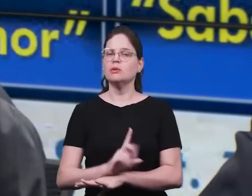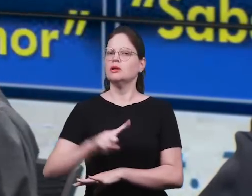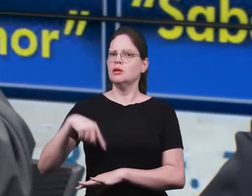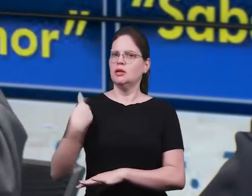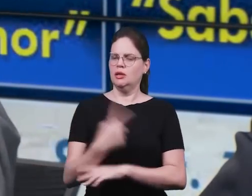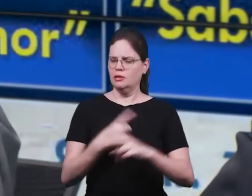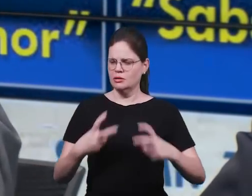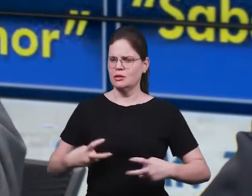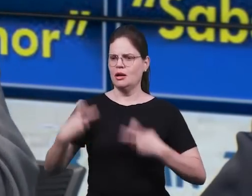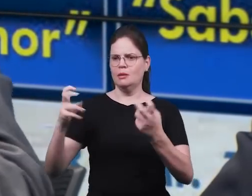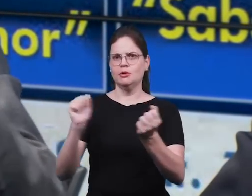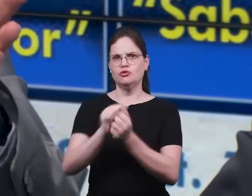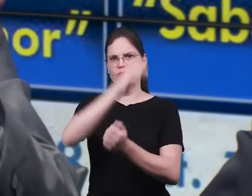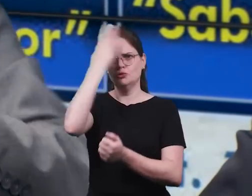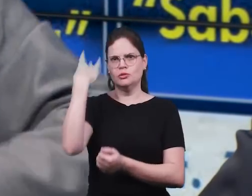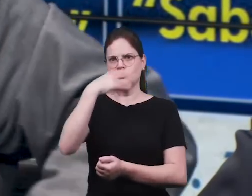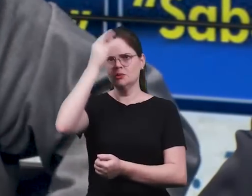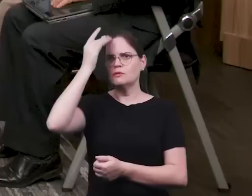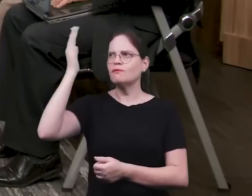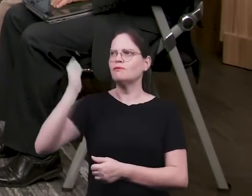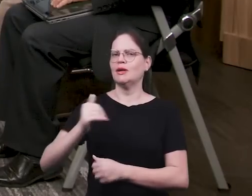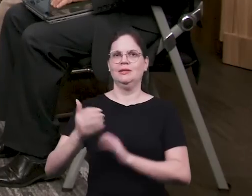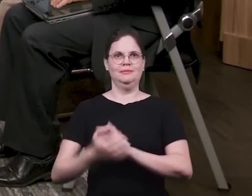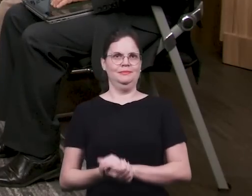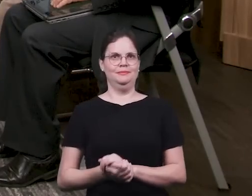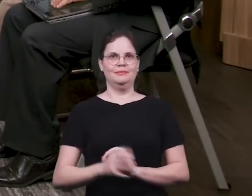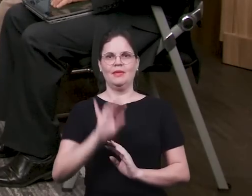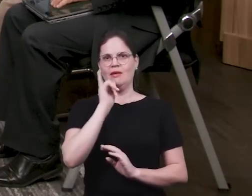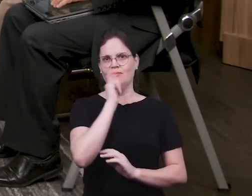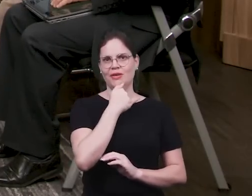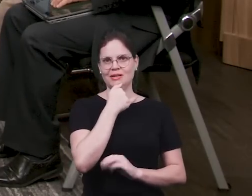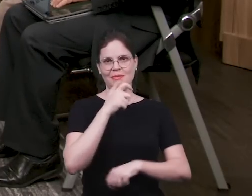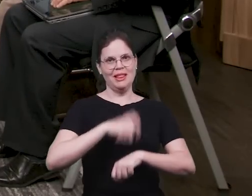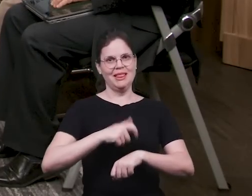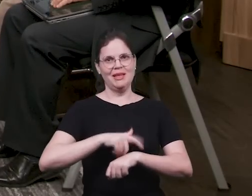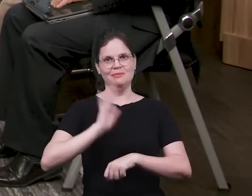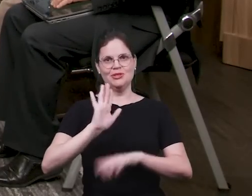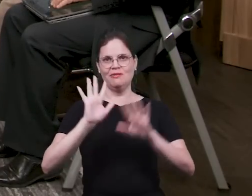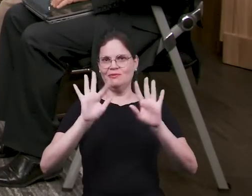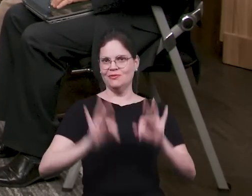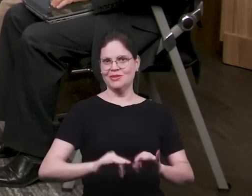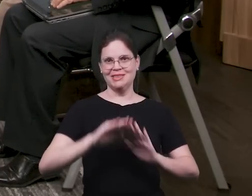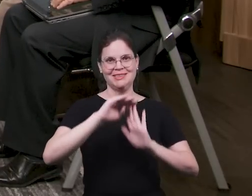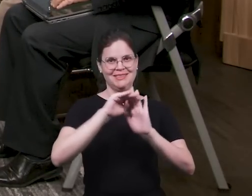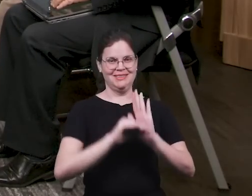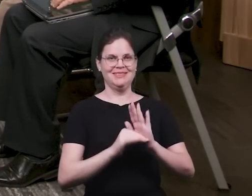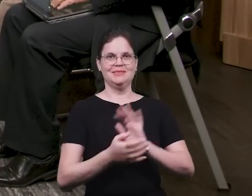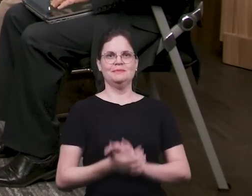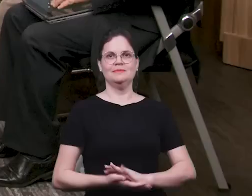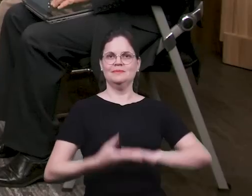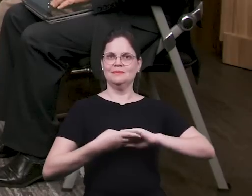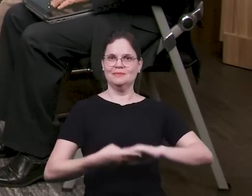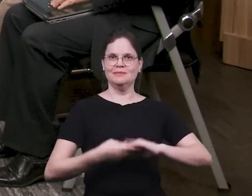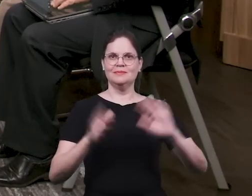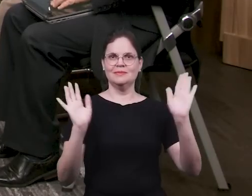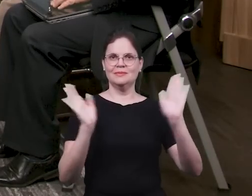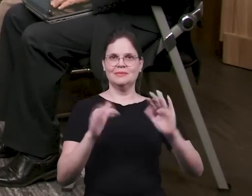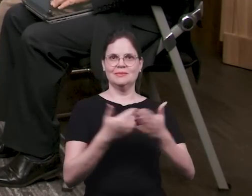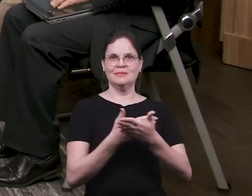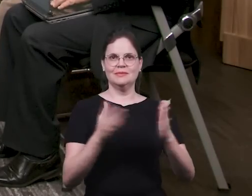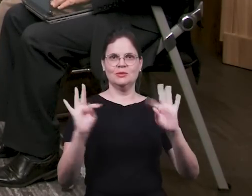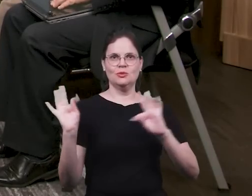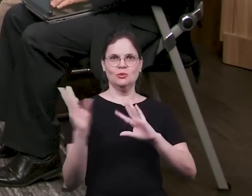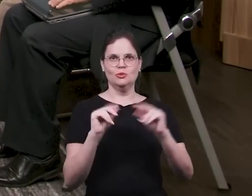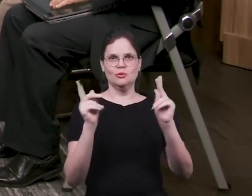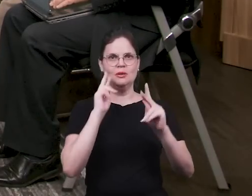clama juntamente com o Espírito Santo: vem. Muito bem. Infelizmente, nosso tempo já foi, nós estamos chegando ao final do programa. Me despeço de todos